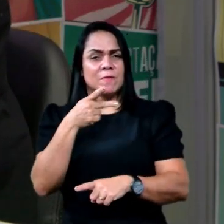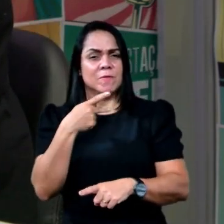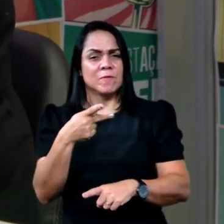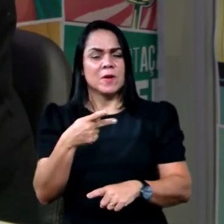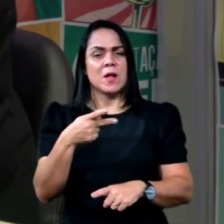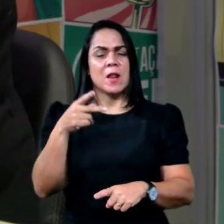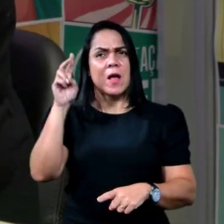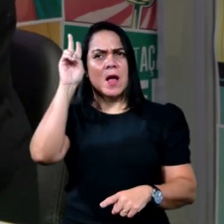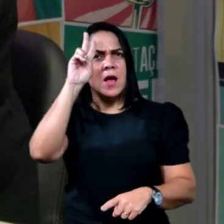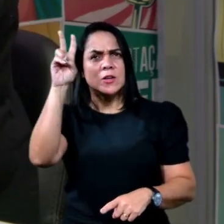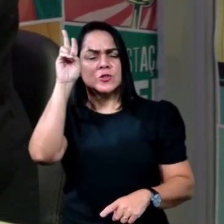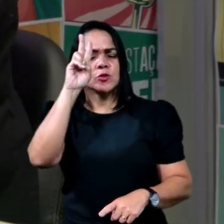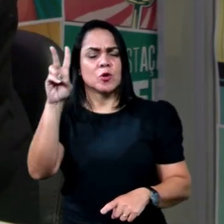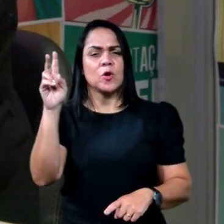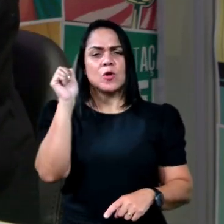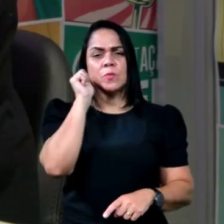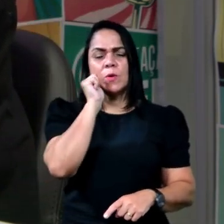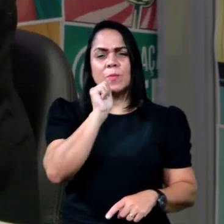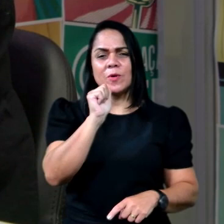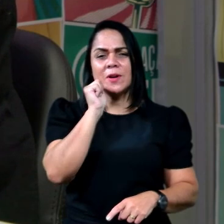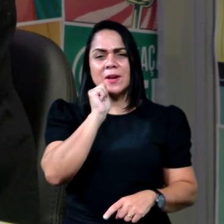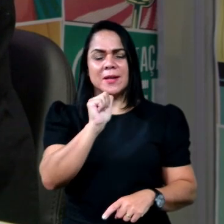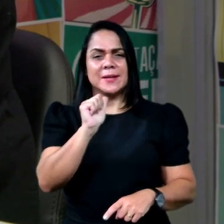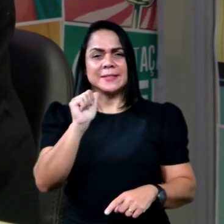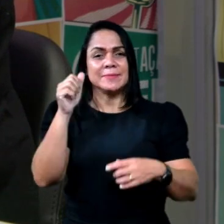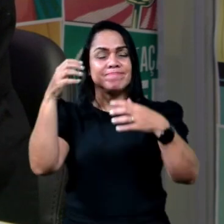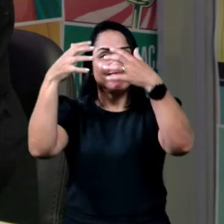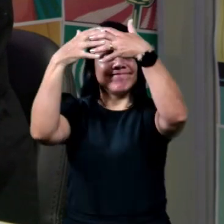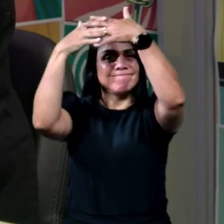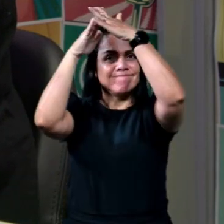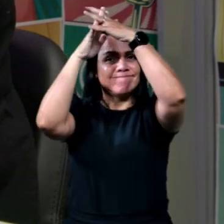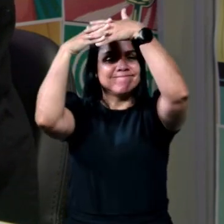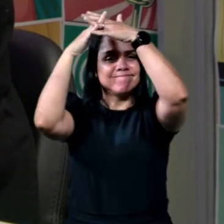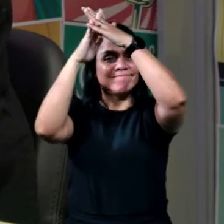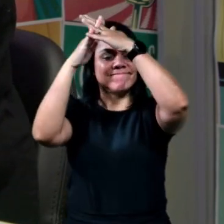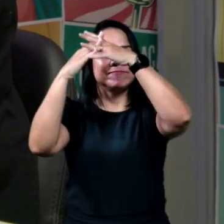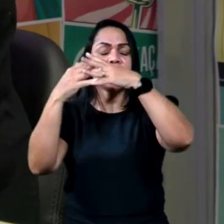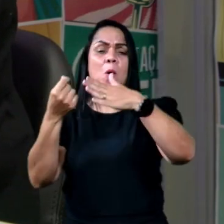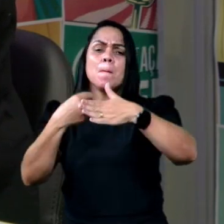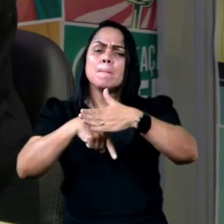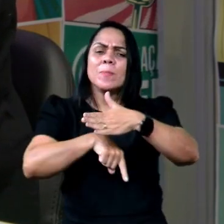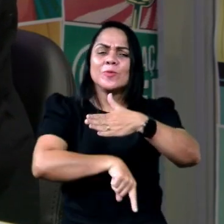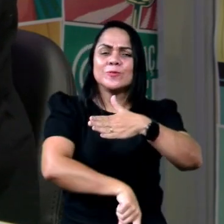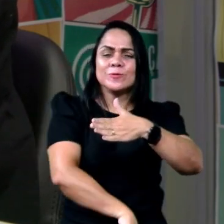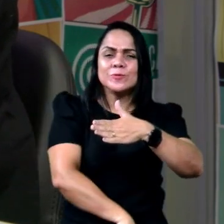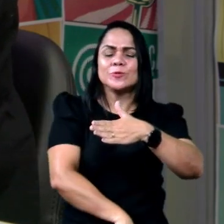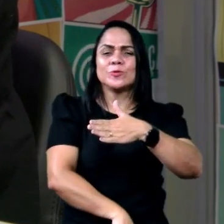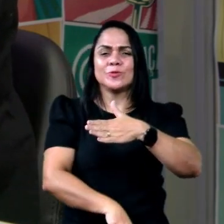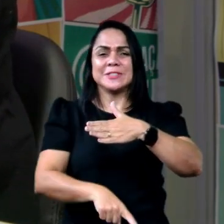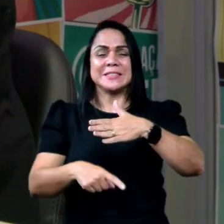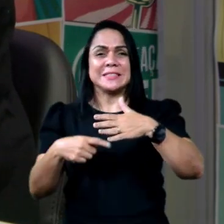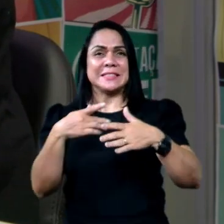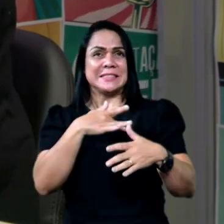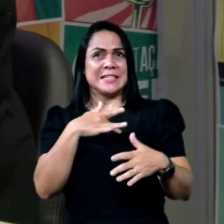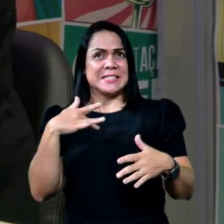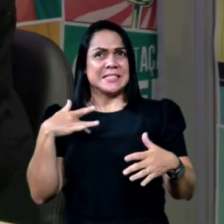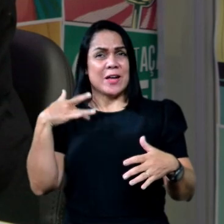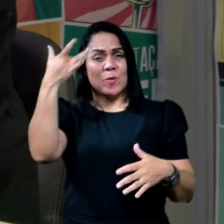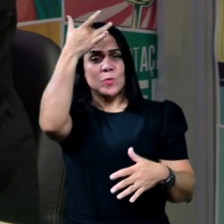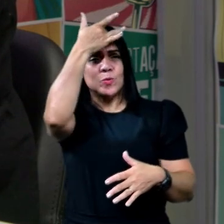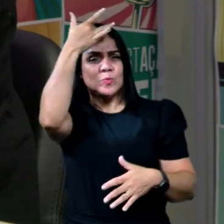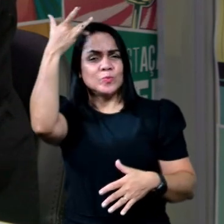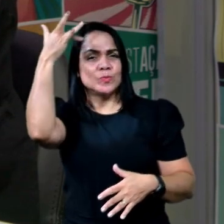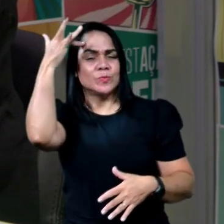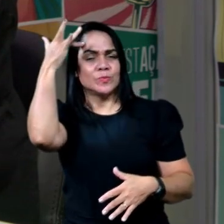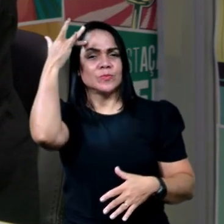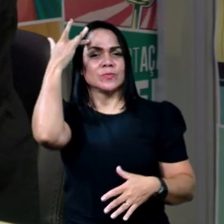com algumas questões de saúde mental, algumas questões muito profundas e graves de saúde mental. E tem uma parte do